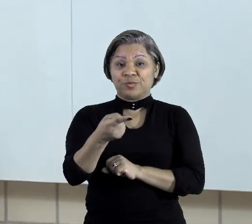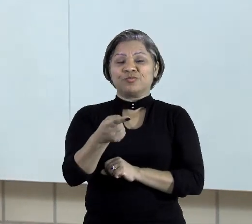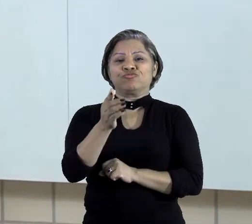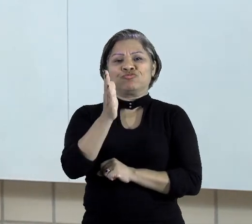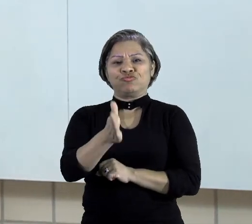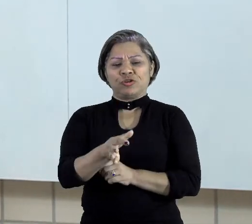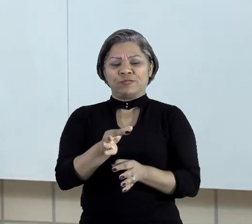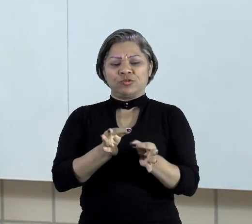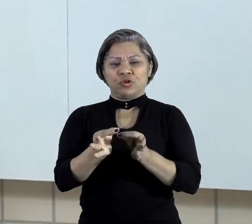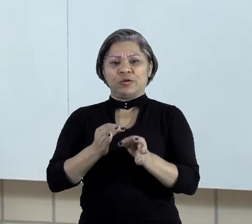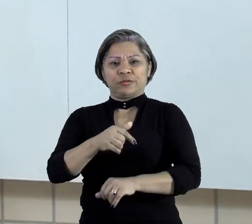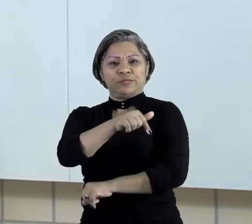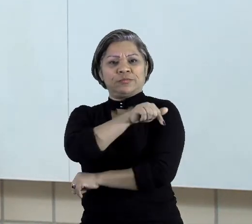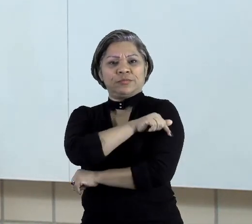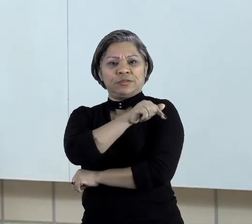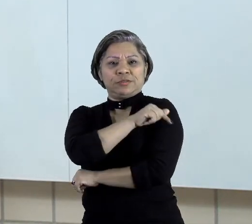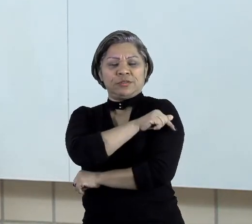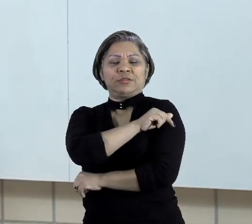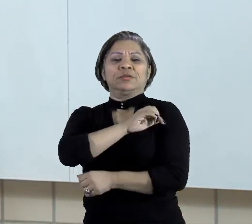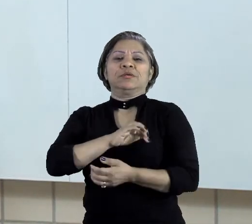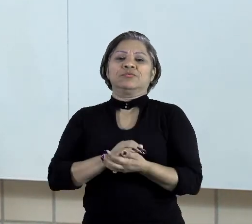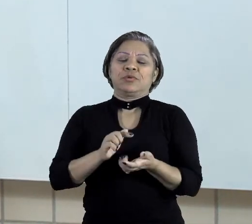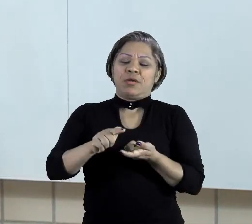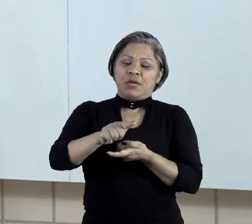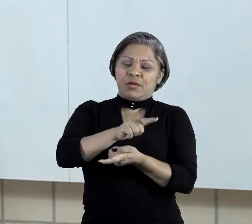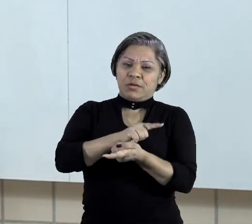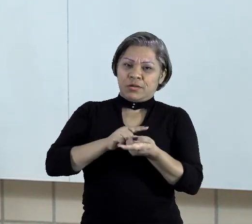é a geografia do Brasil, estudando